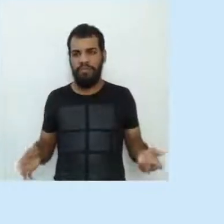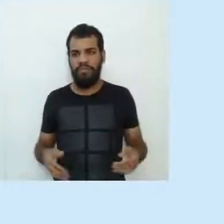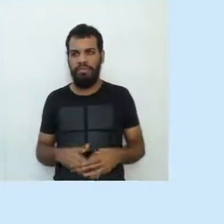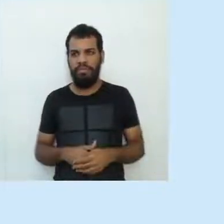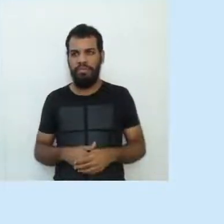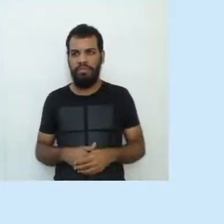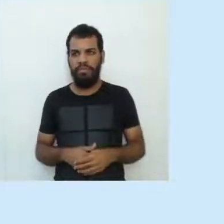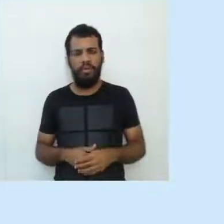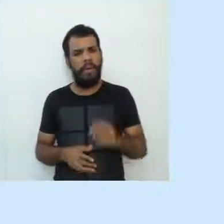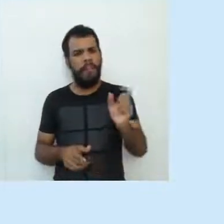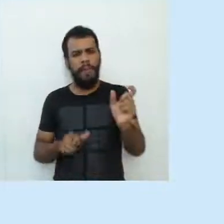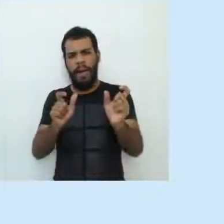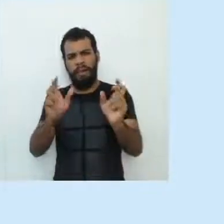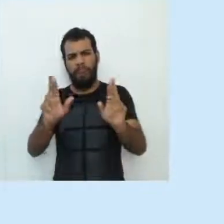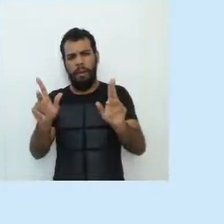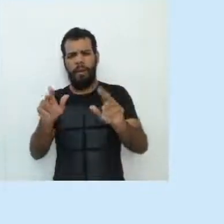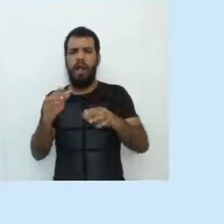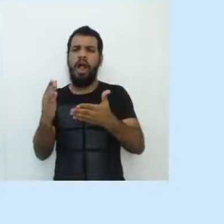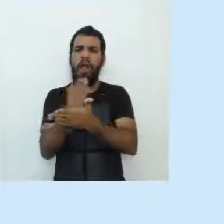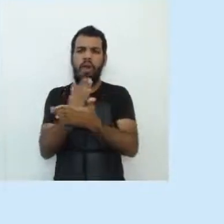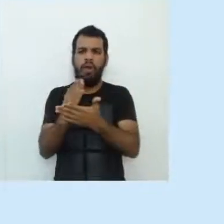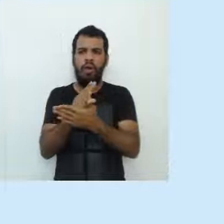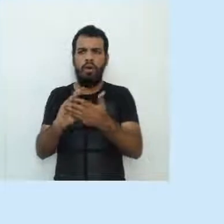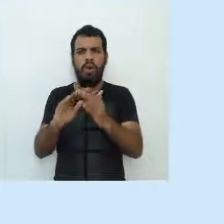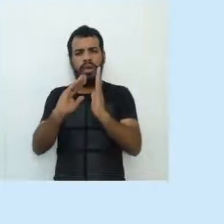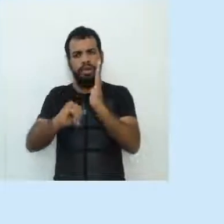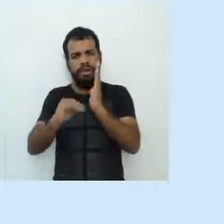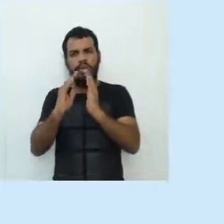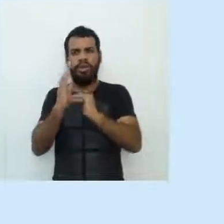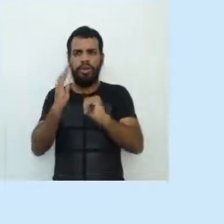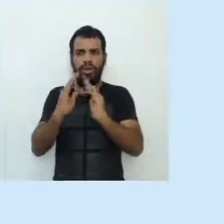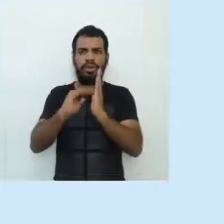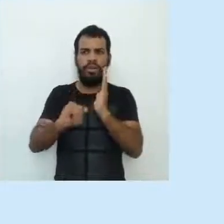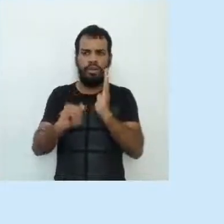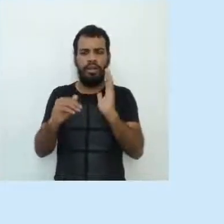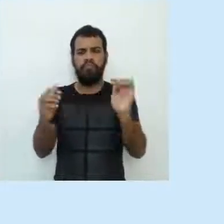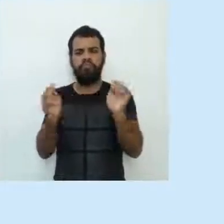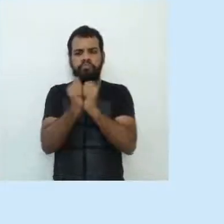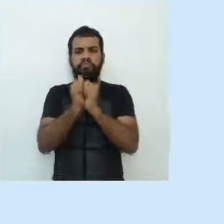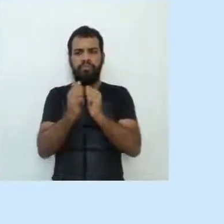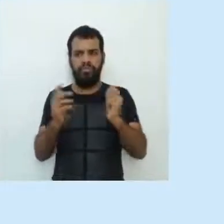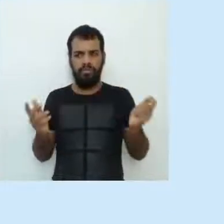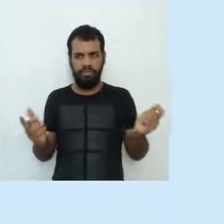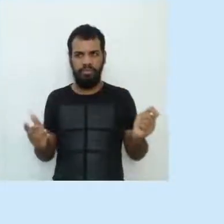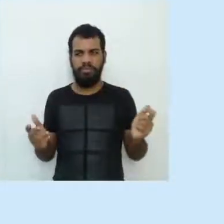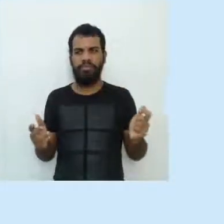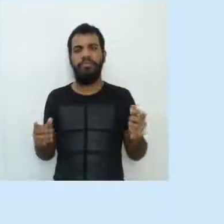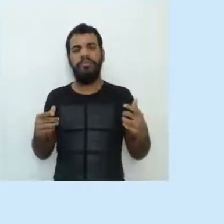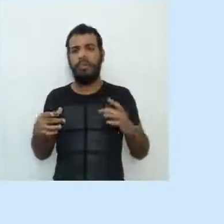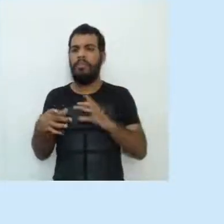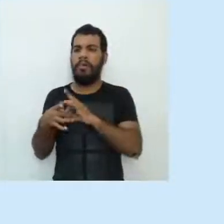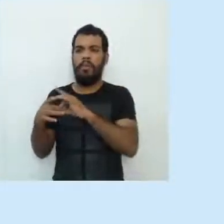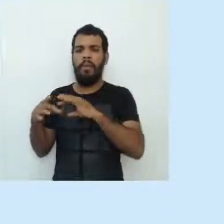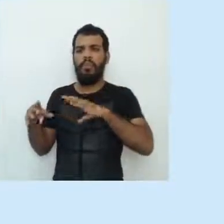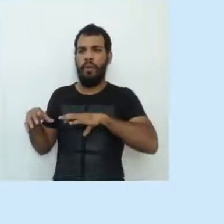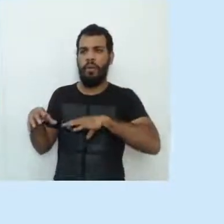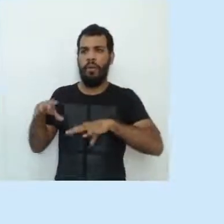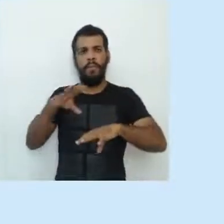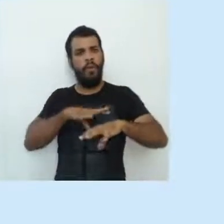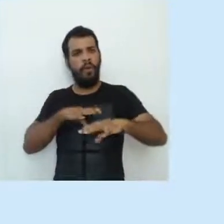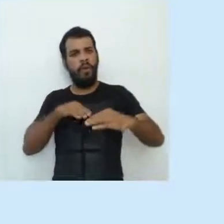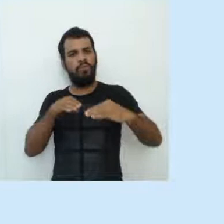identificação, de diferenciação. A gente abriu mão para que houvesse uma unificação com os outros portugueses de outros